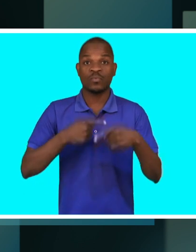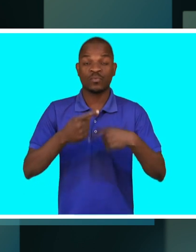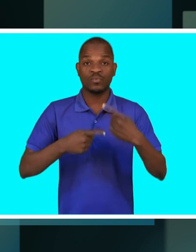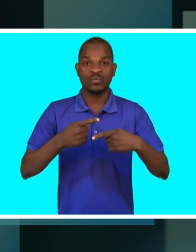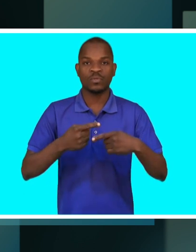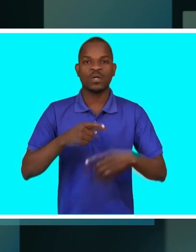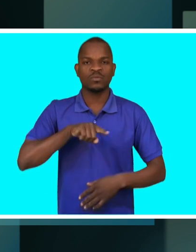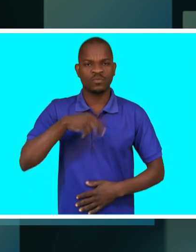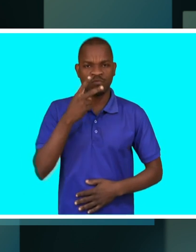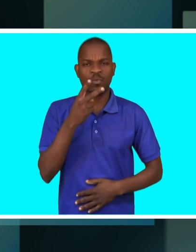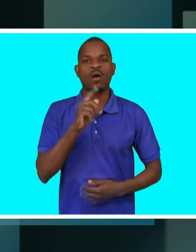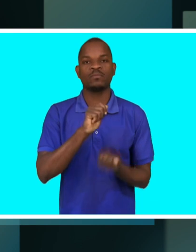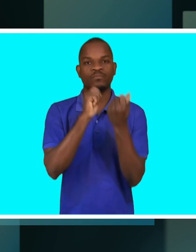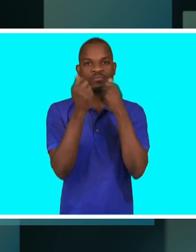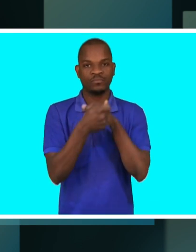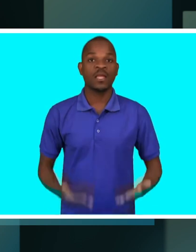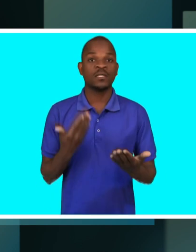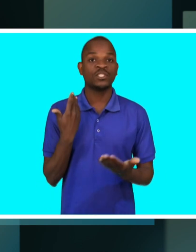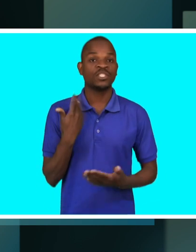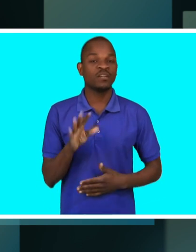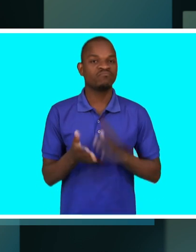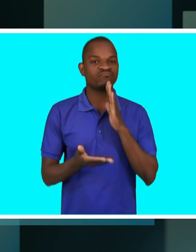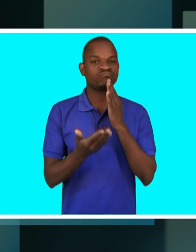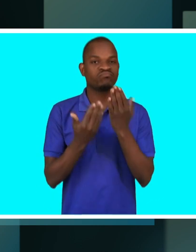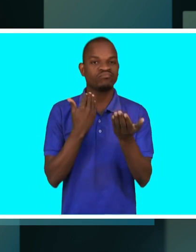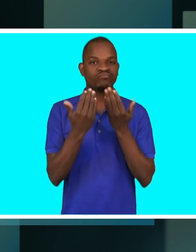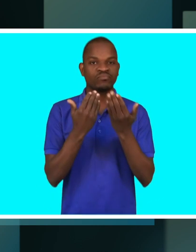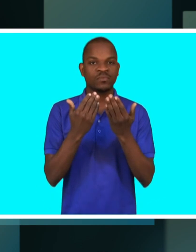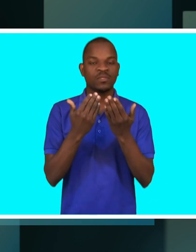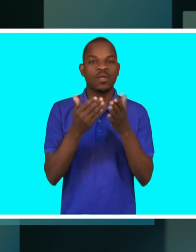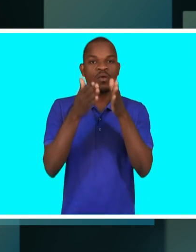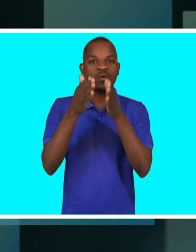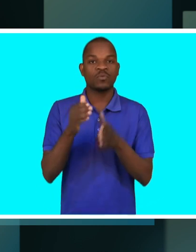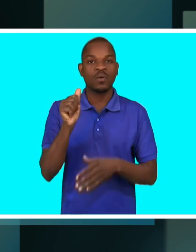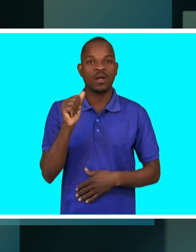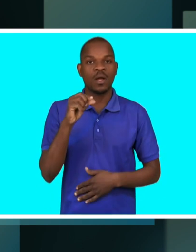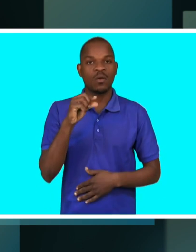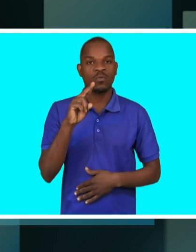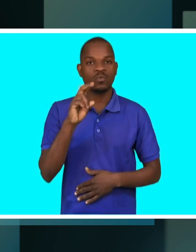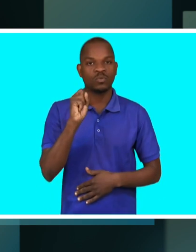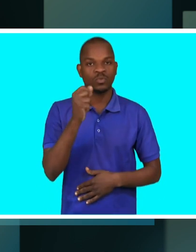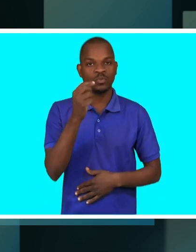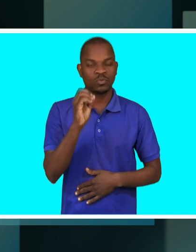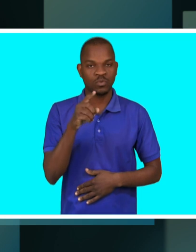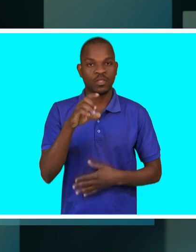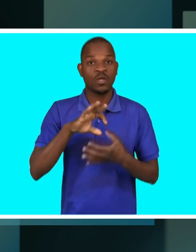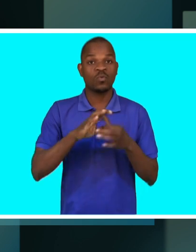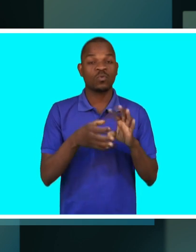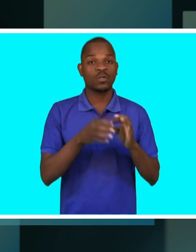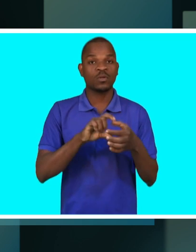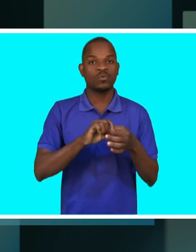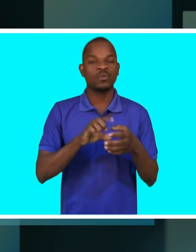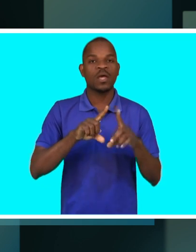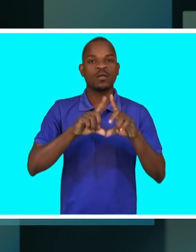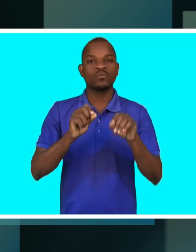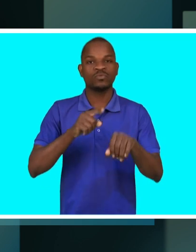notamos que alguma coisa mudou. Conversamos com Augusto Xirinza, que ele é o coordenador do Momento de